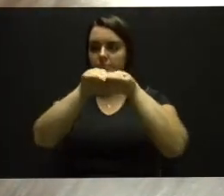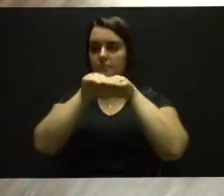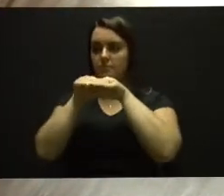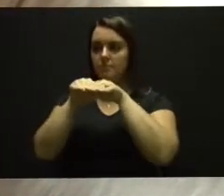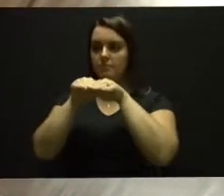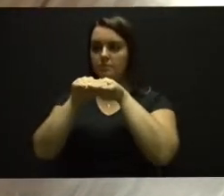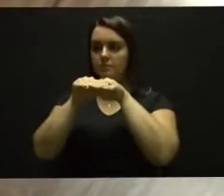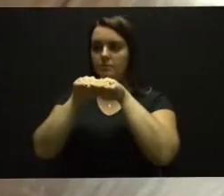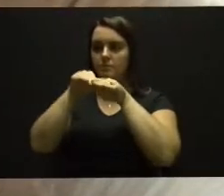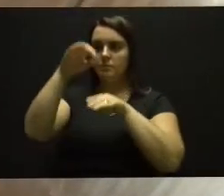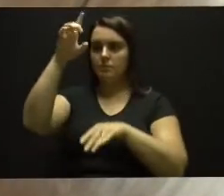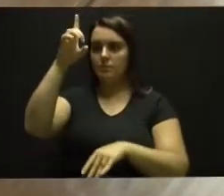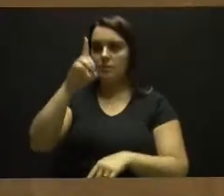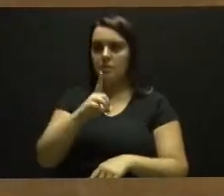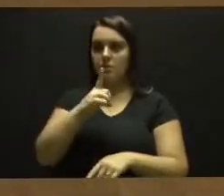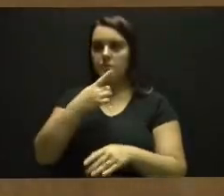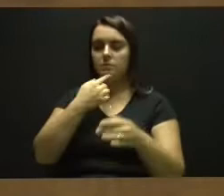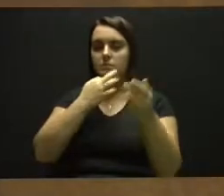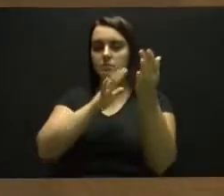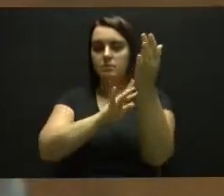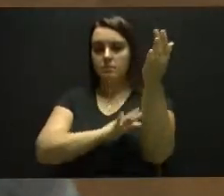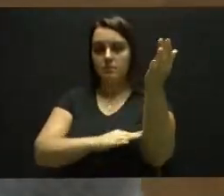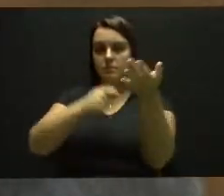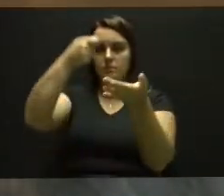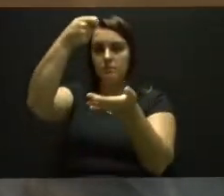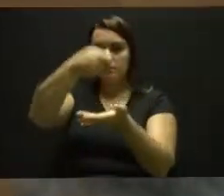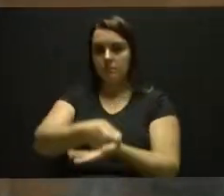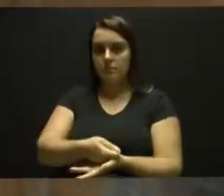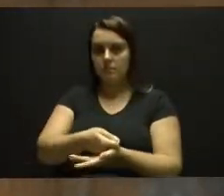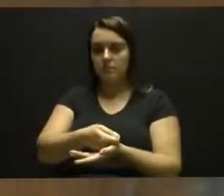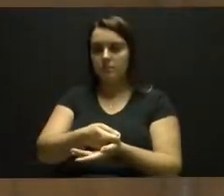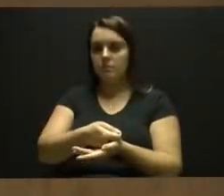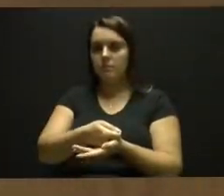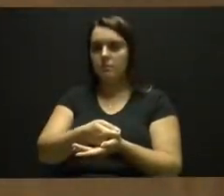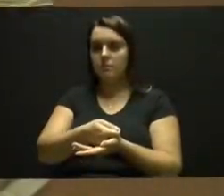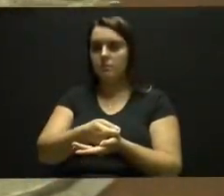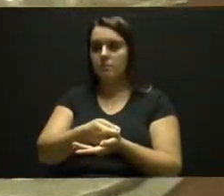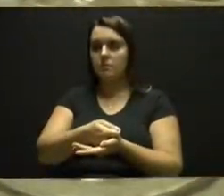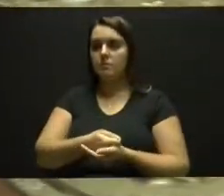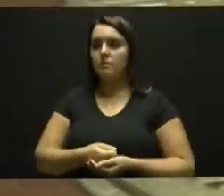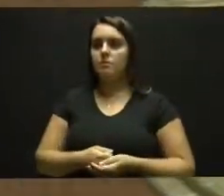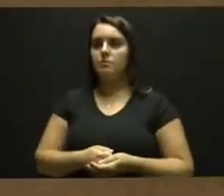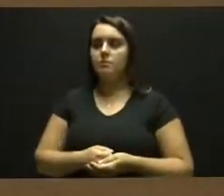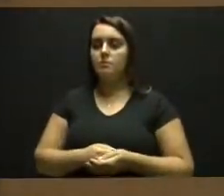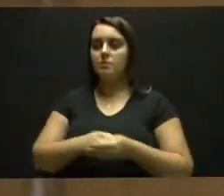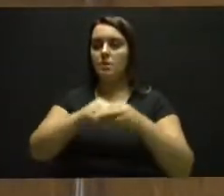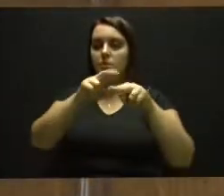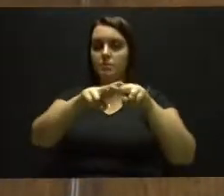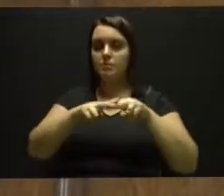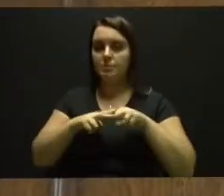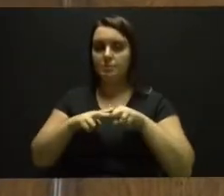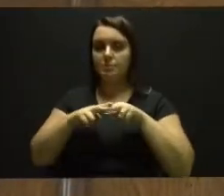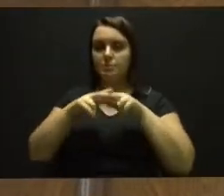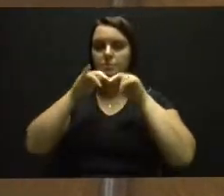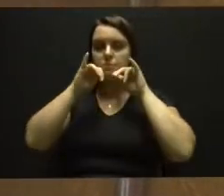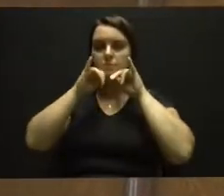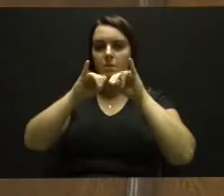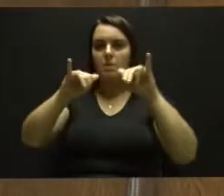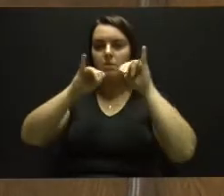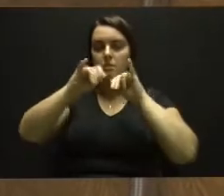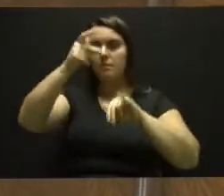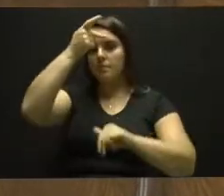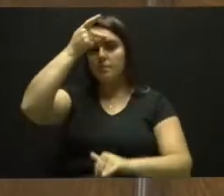direito sangue do bebê por isso eu vou falar para as mulheres negras